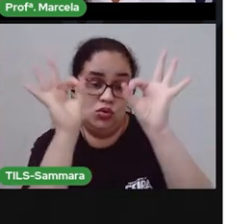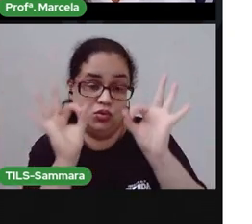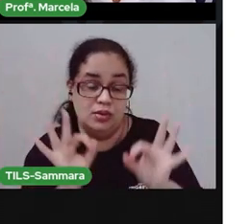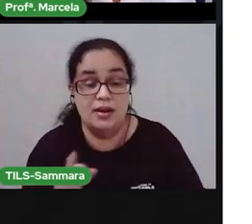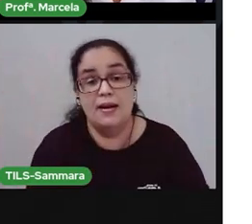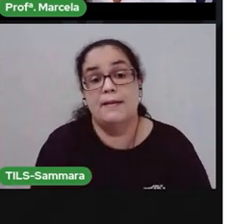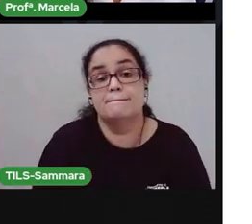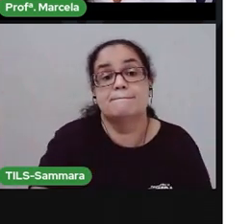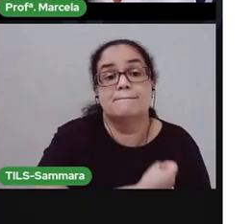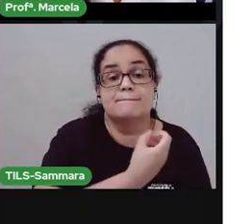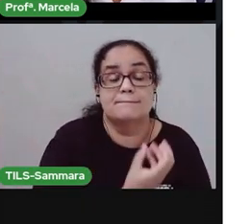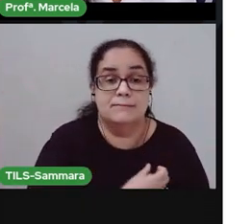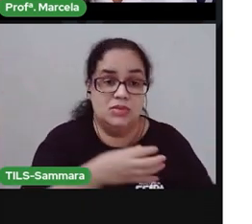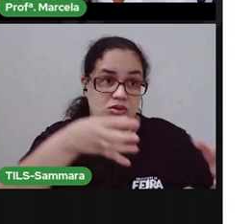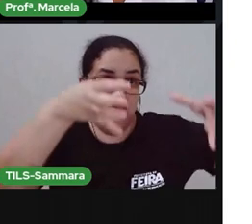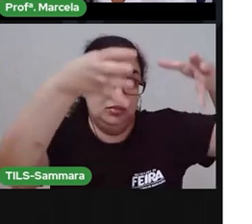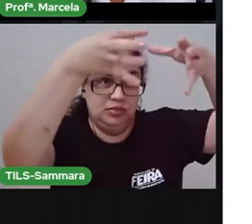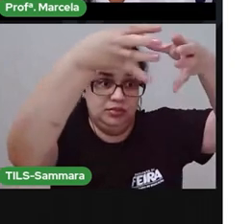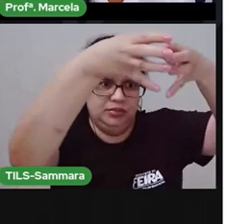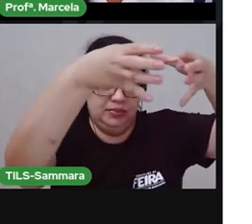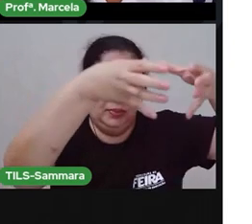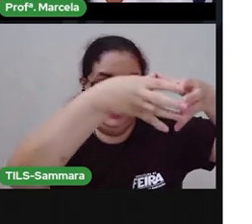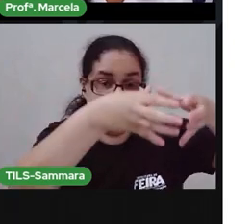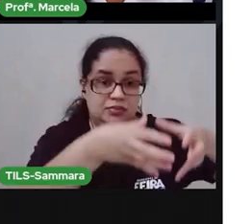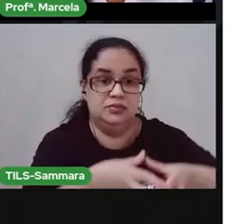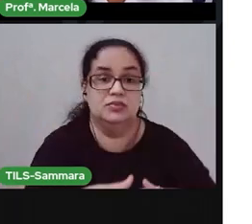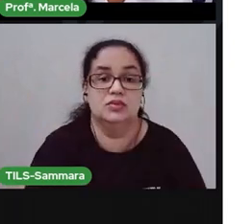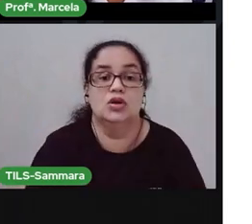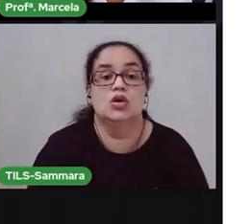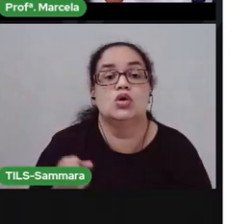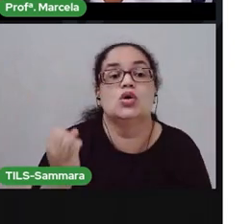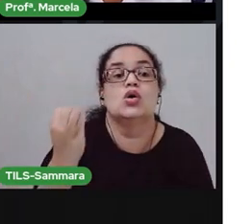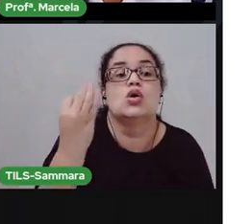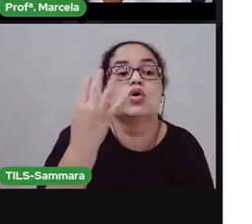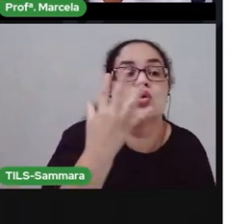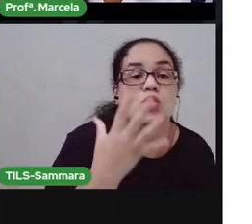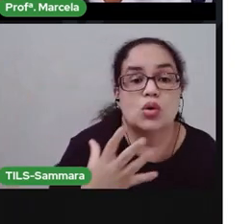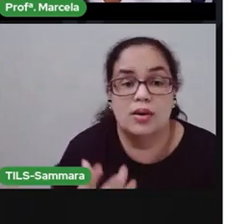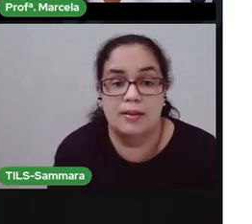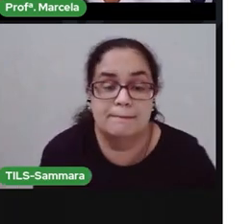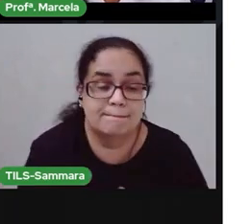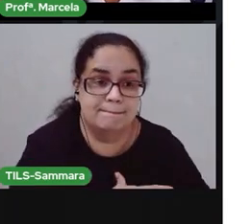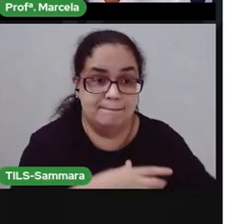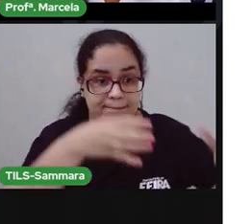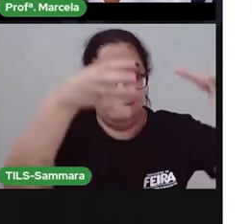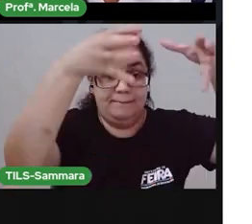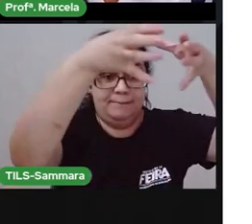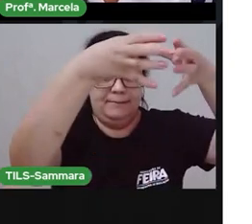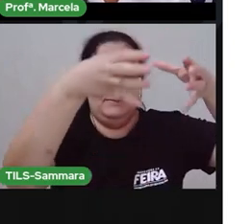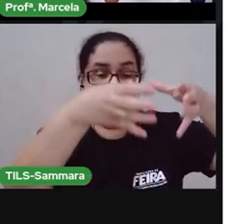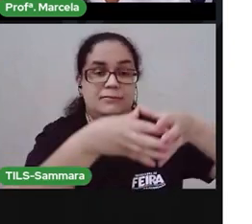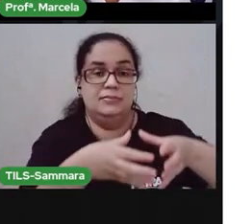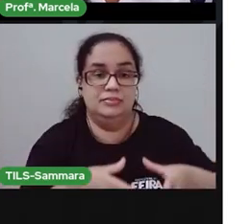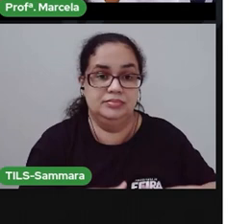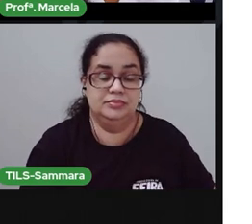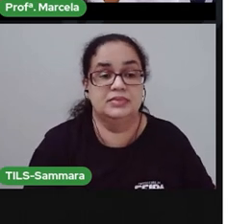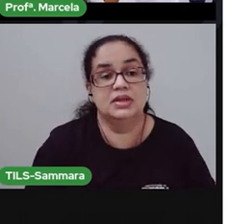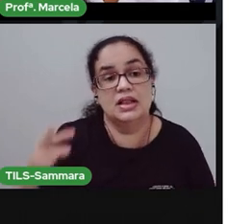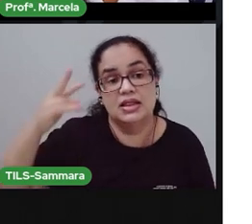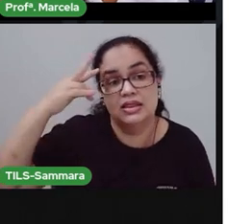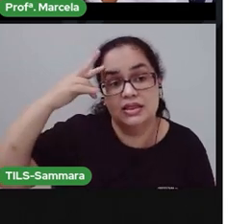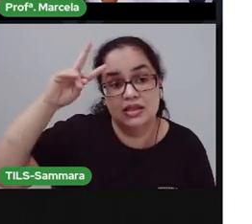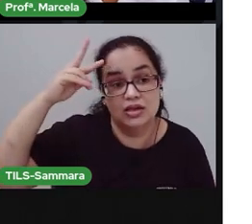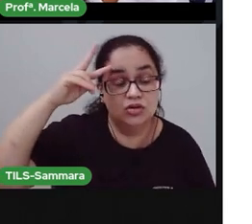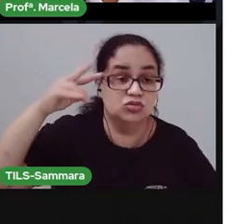poema em estrofes. Vamos ver quantas estrofes tem esse poema. Lembra